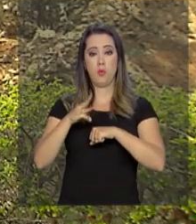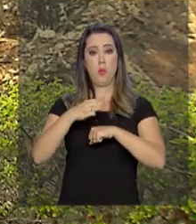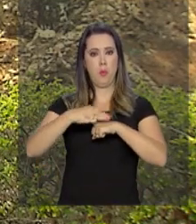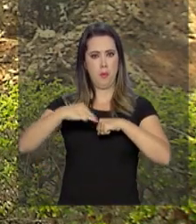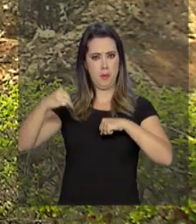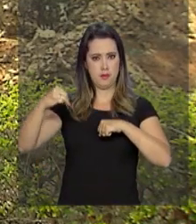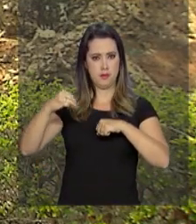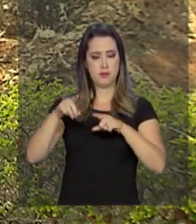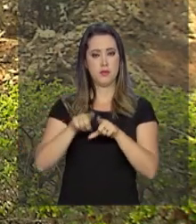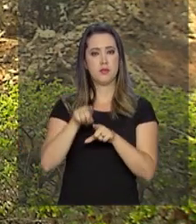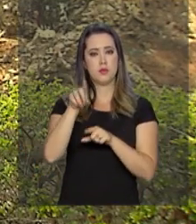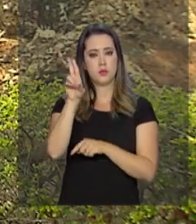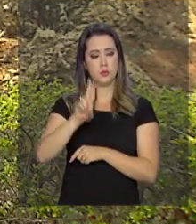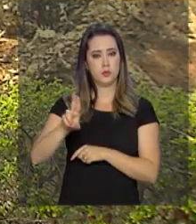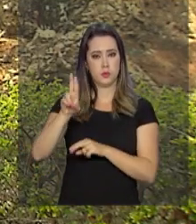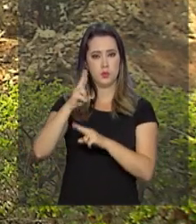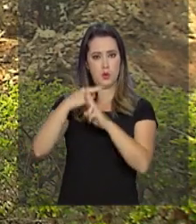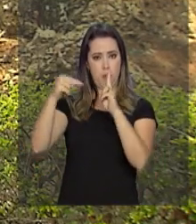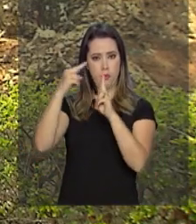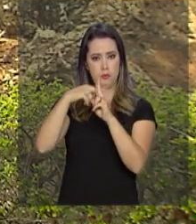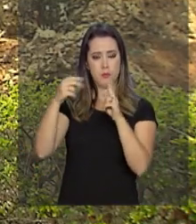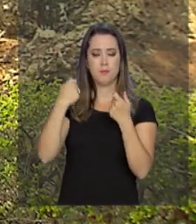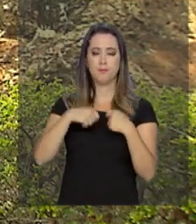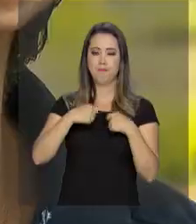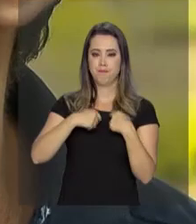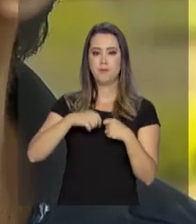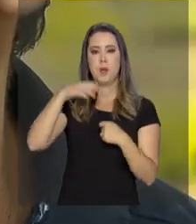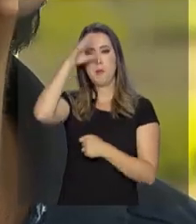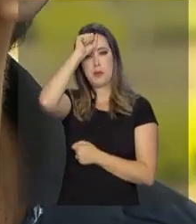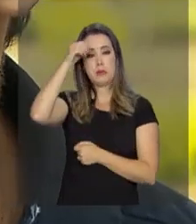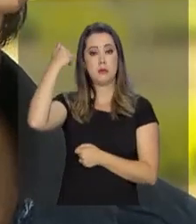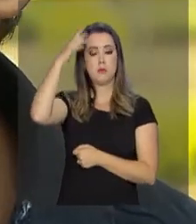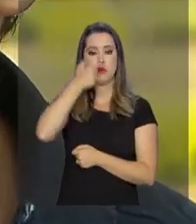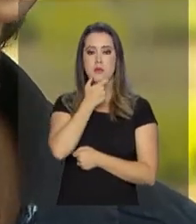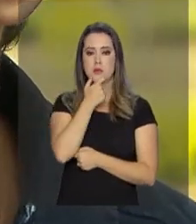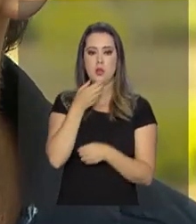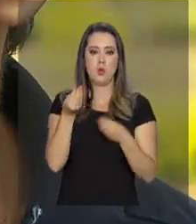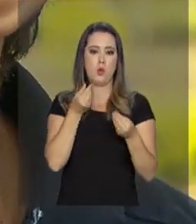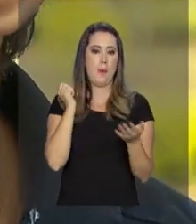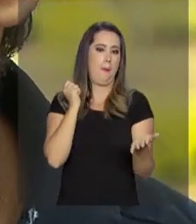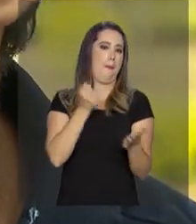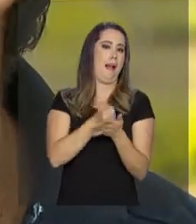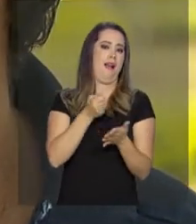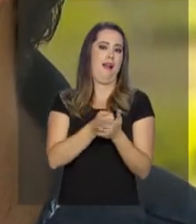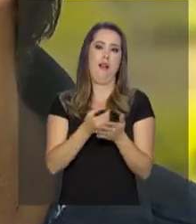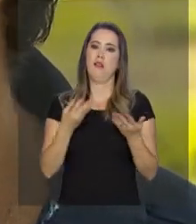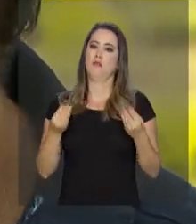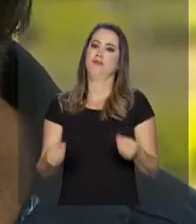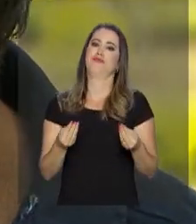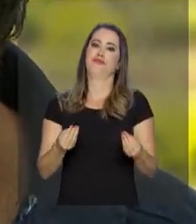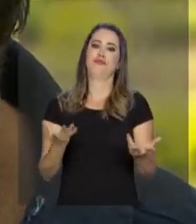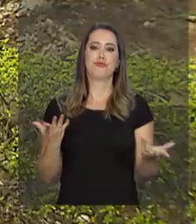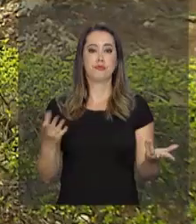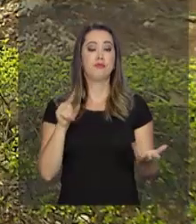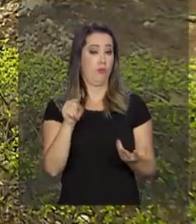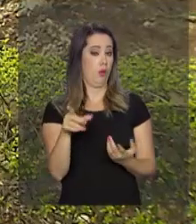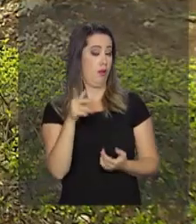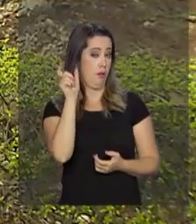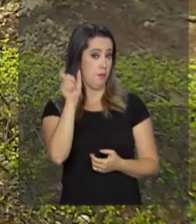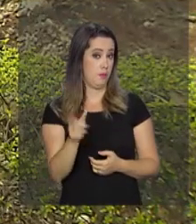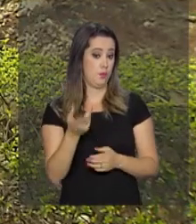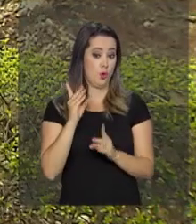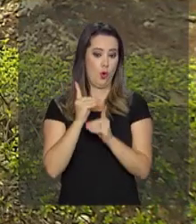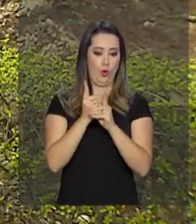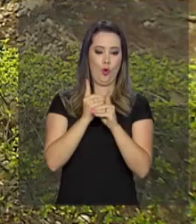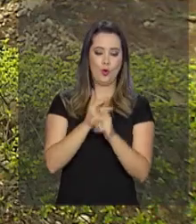brasília aurélio percebeu que precisava melhorar o inglês sem poder arcar com os custos de um curso particular o estudante